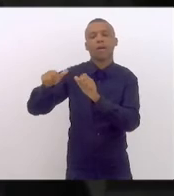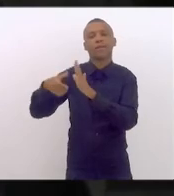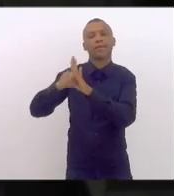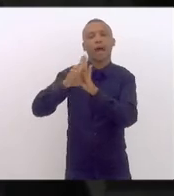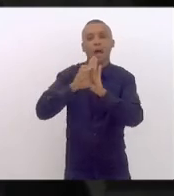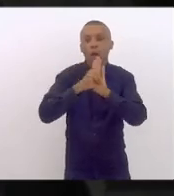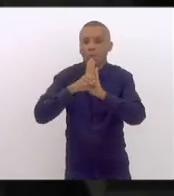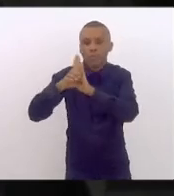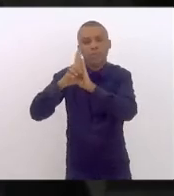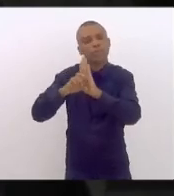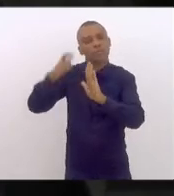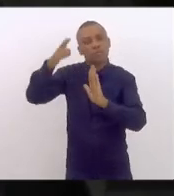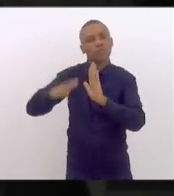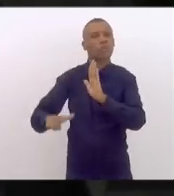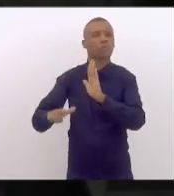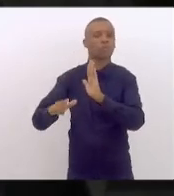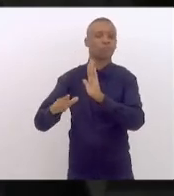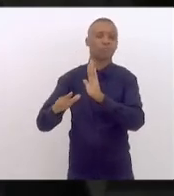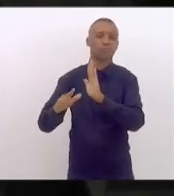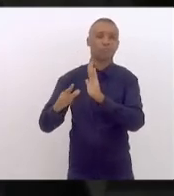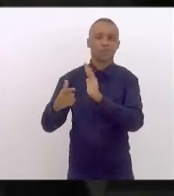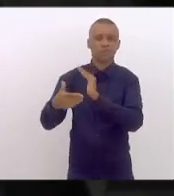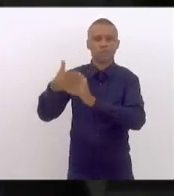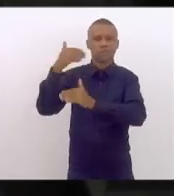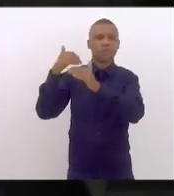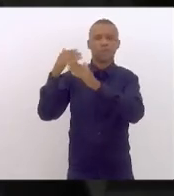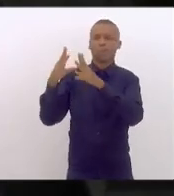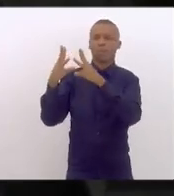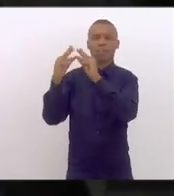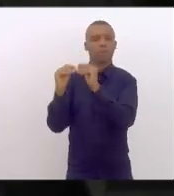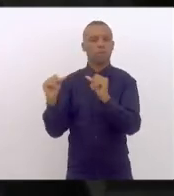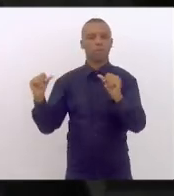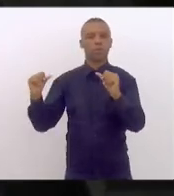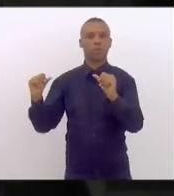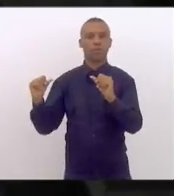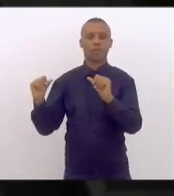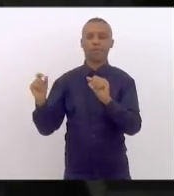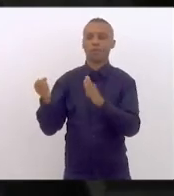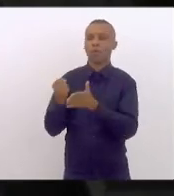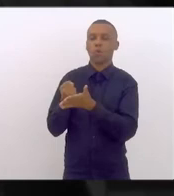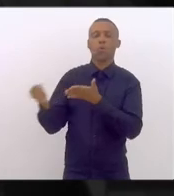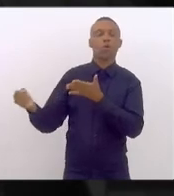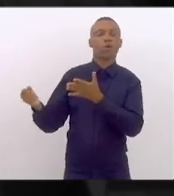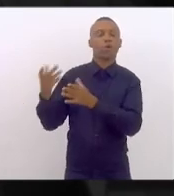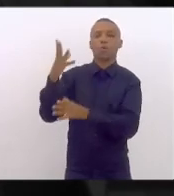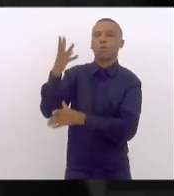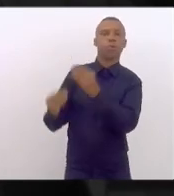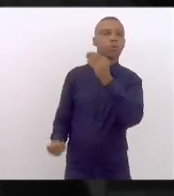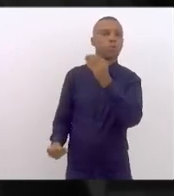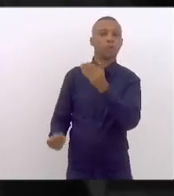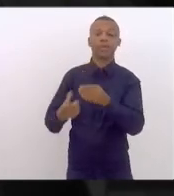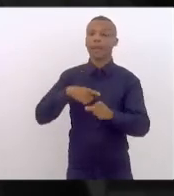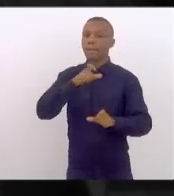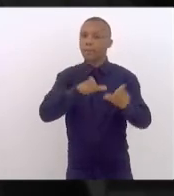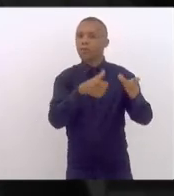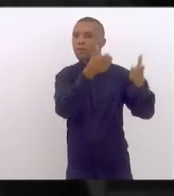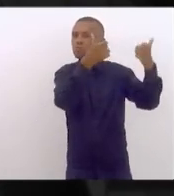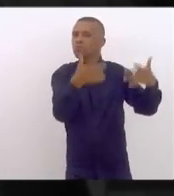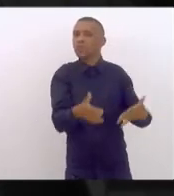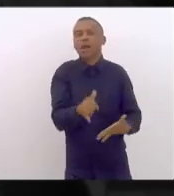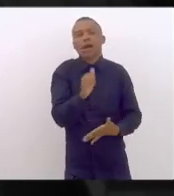da política que foram diluídas se perderam a pessoas dizendo por exemplo